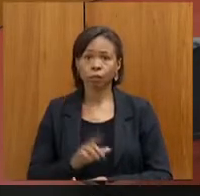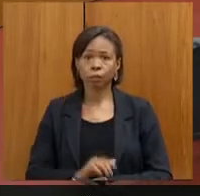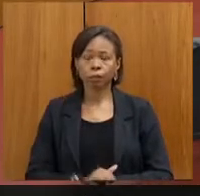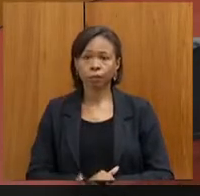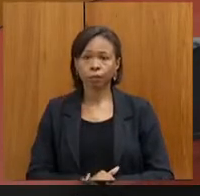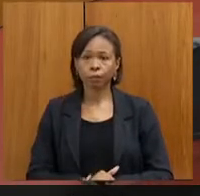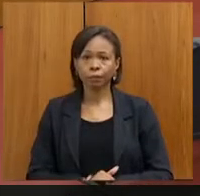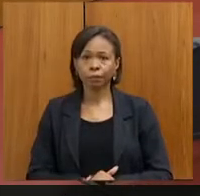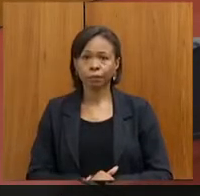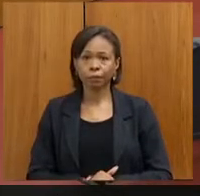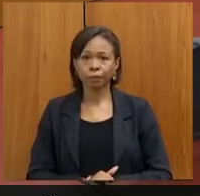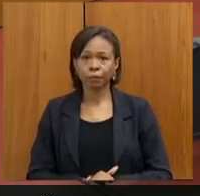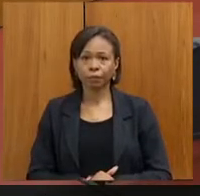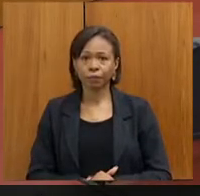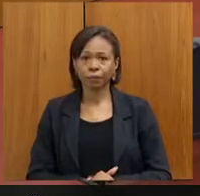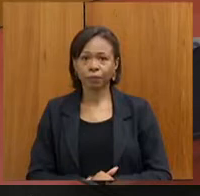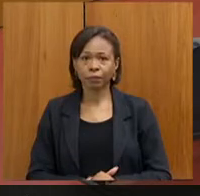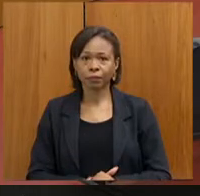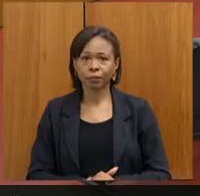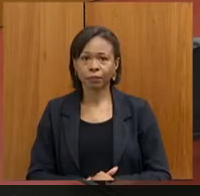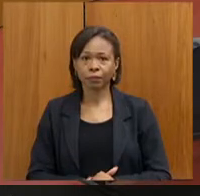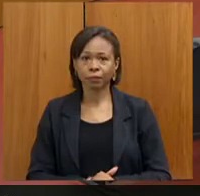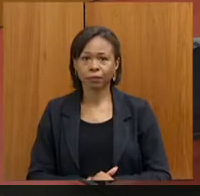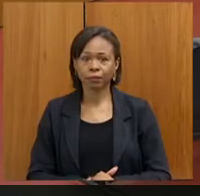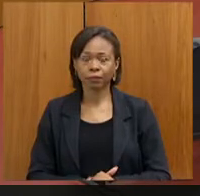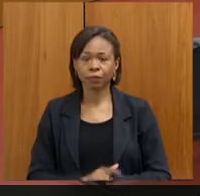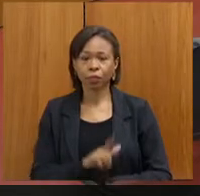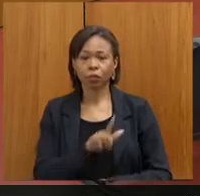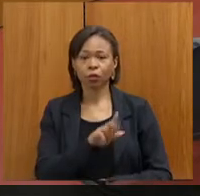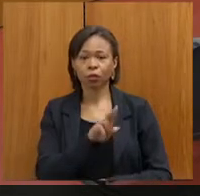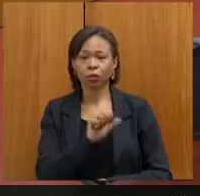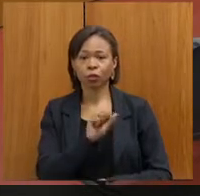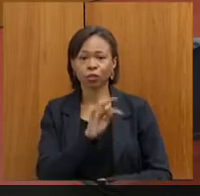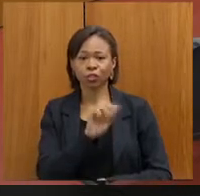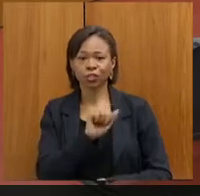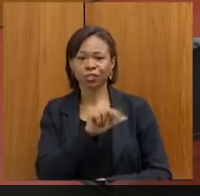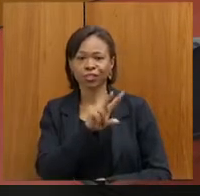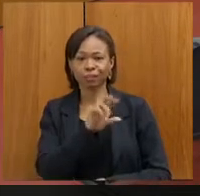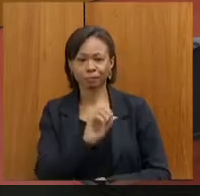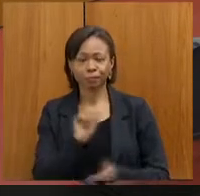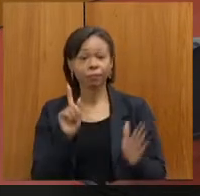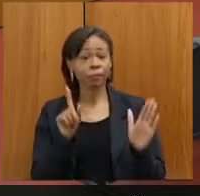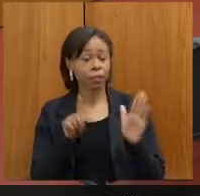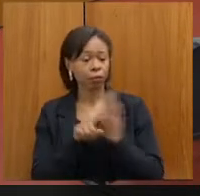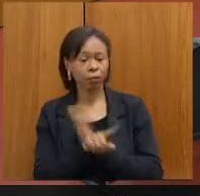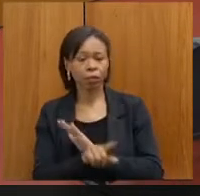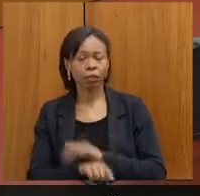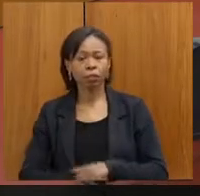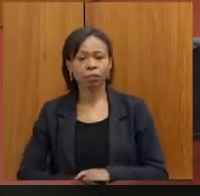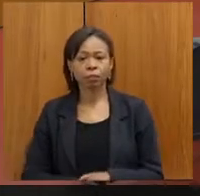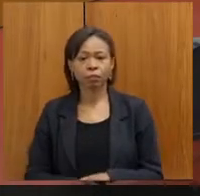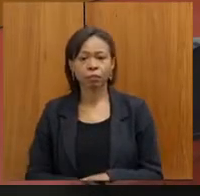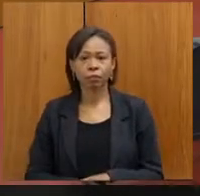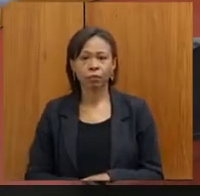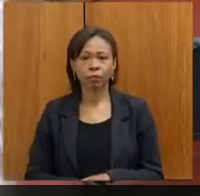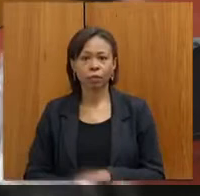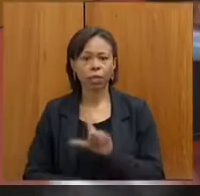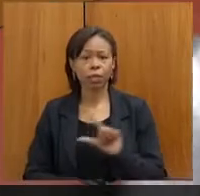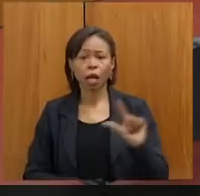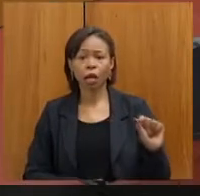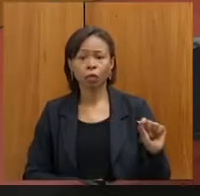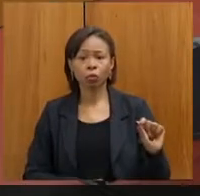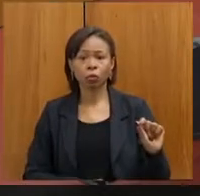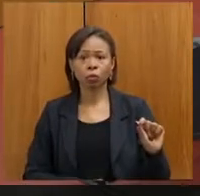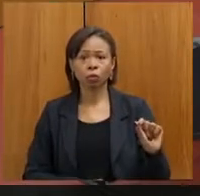aqui e o Gustavo eu ia te fazer uma pergunta para você E aí ele